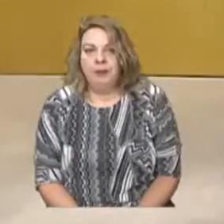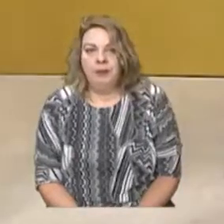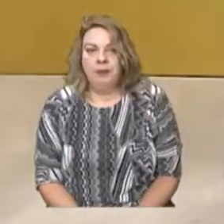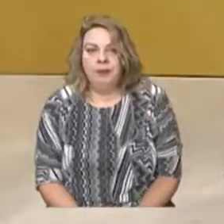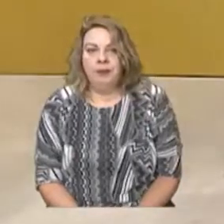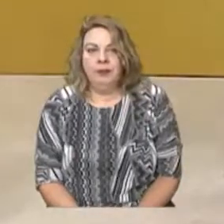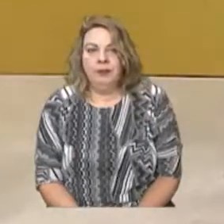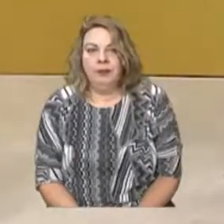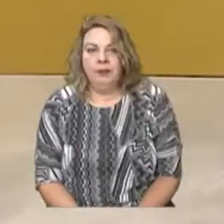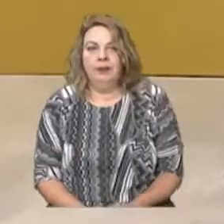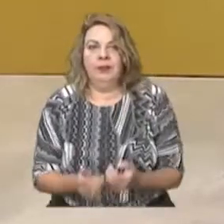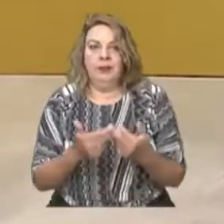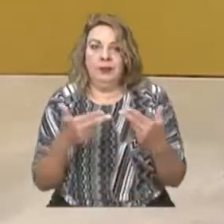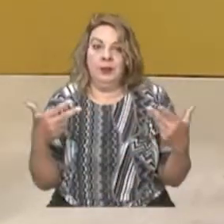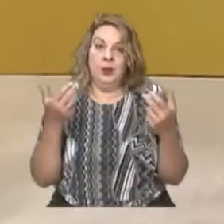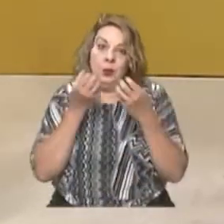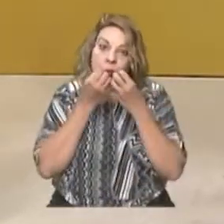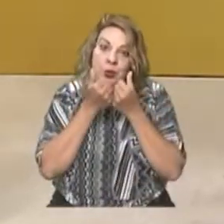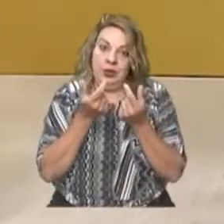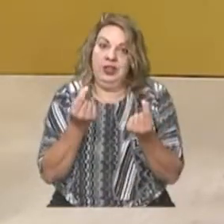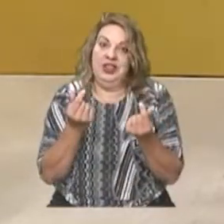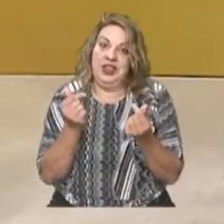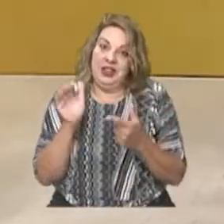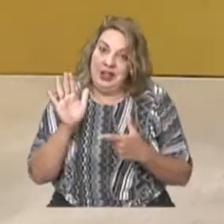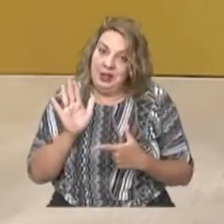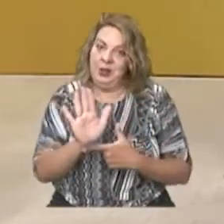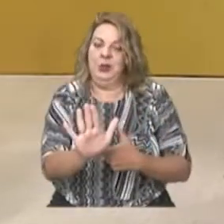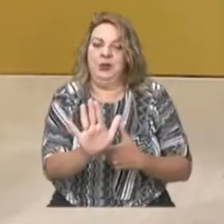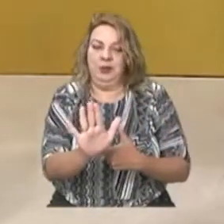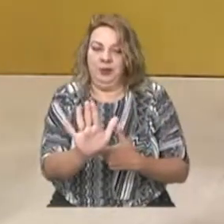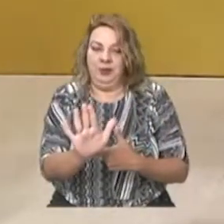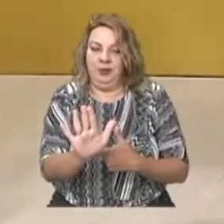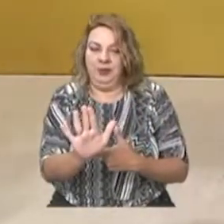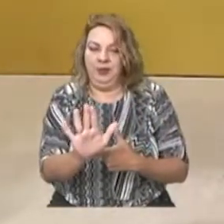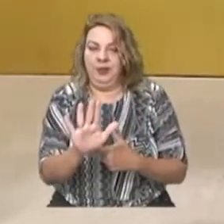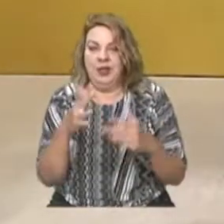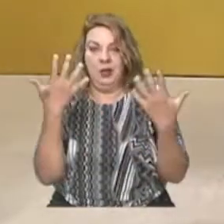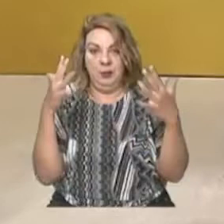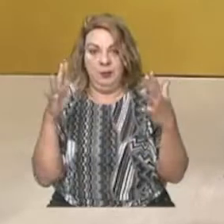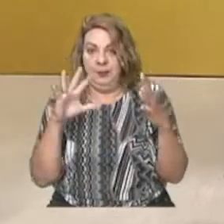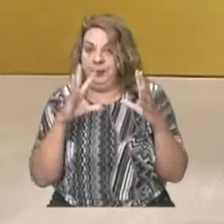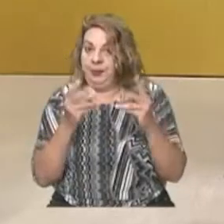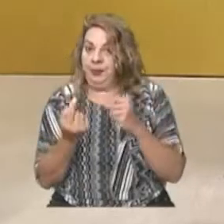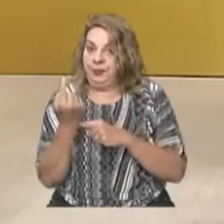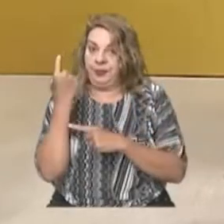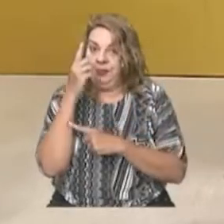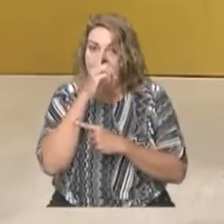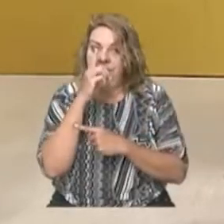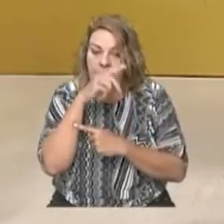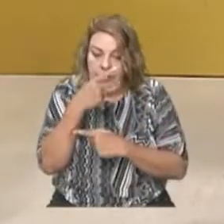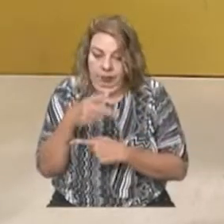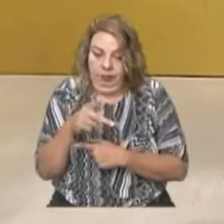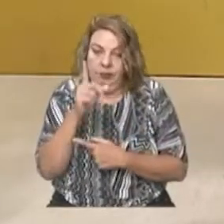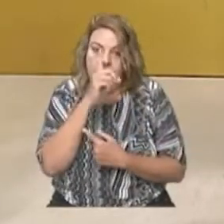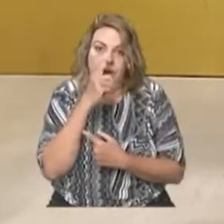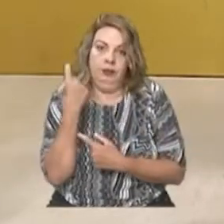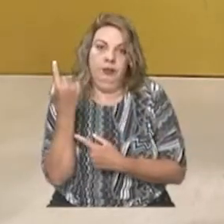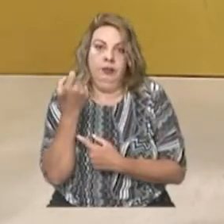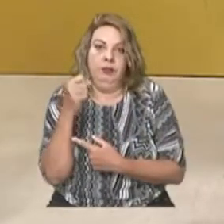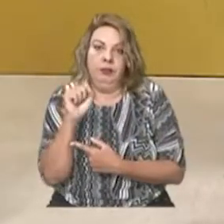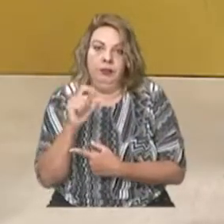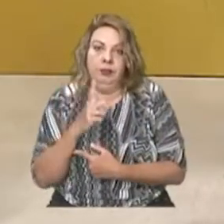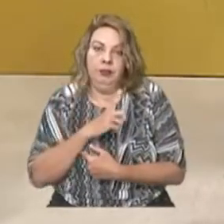Eita, coisa boa! Din-din que ajuda, hein? Pois é, parabéns a todos os contemplados do último domingo e deste domingo no Gira